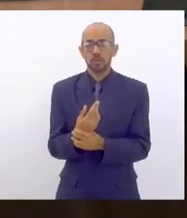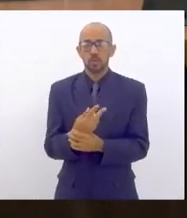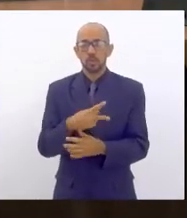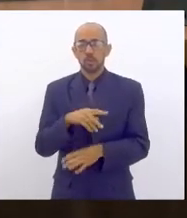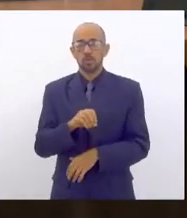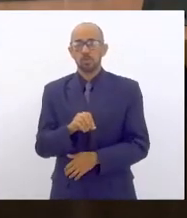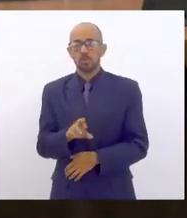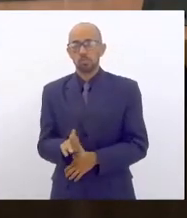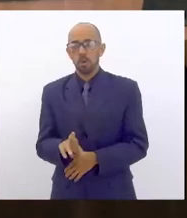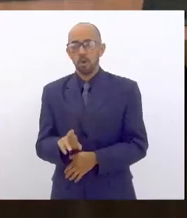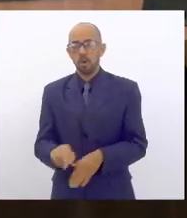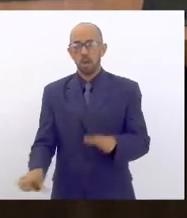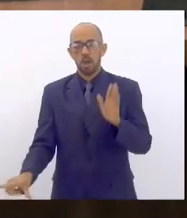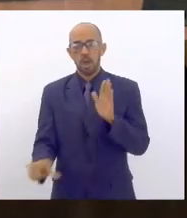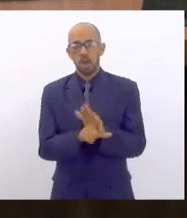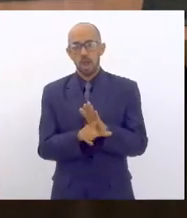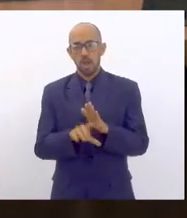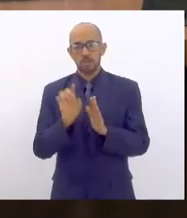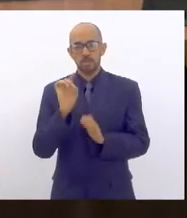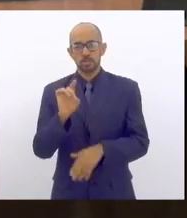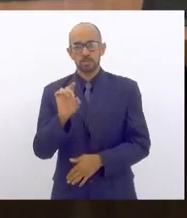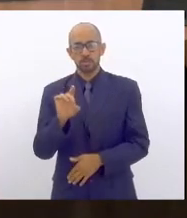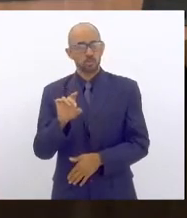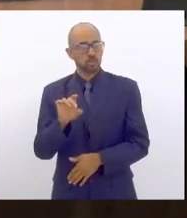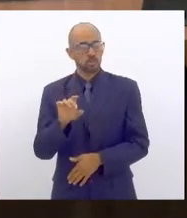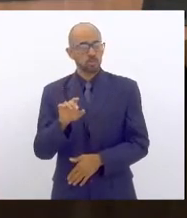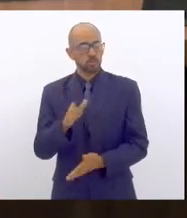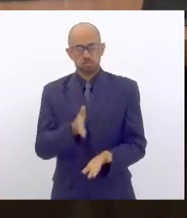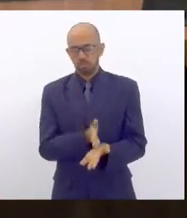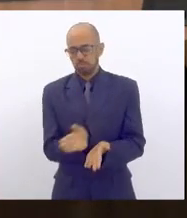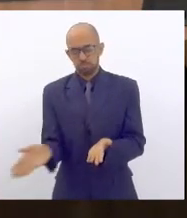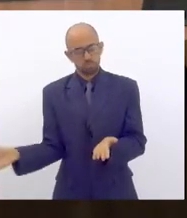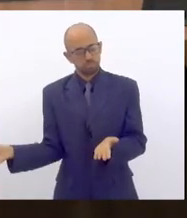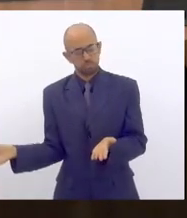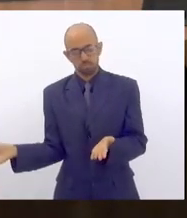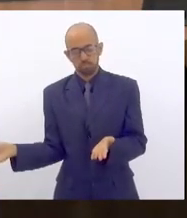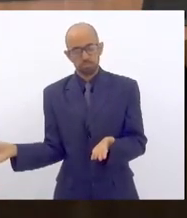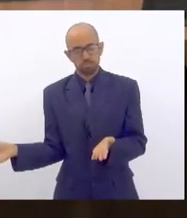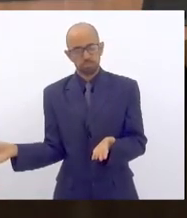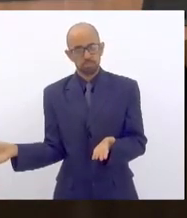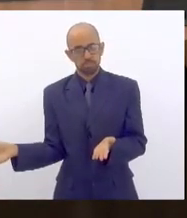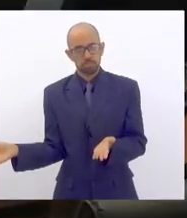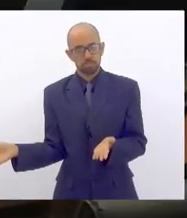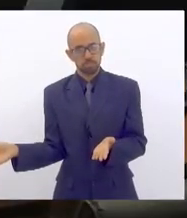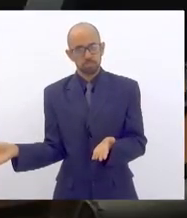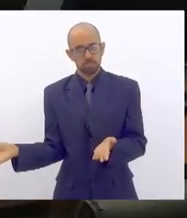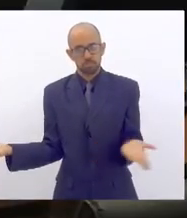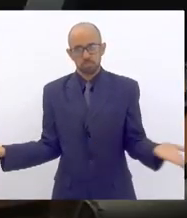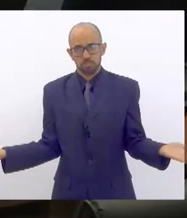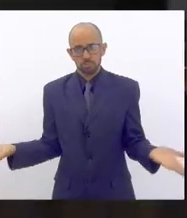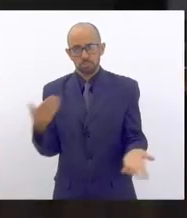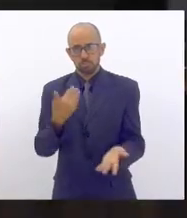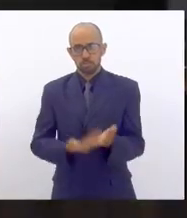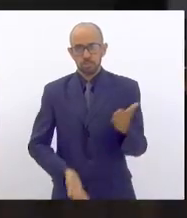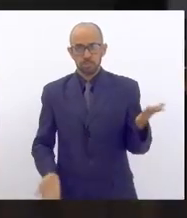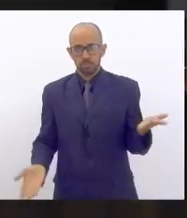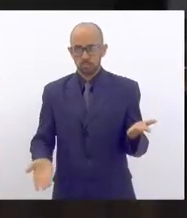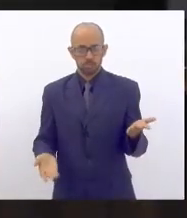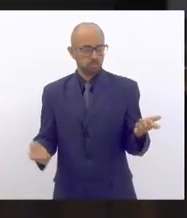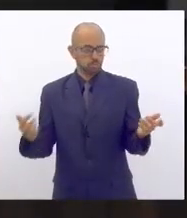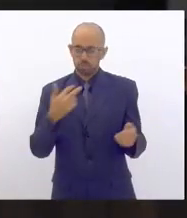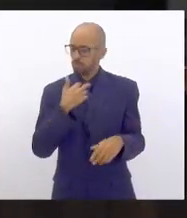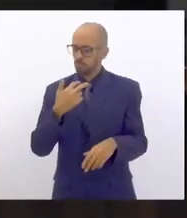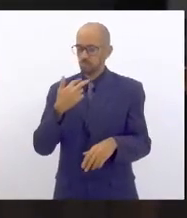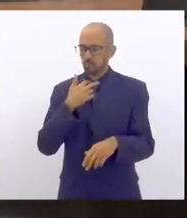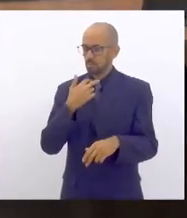lei específica. Saiu fora o decreto, passou-se por lei. Nem é possível, né?